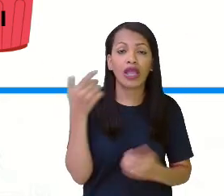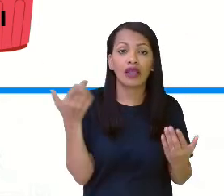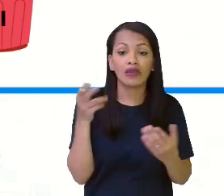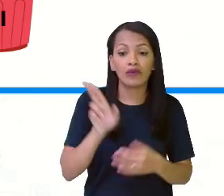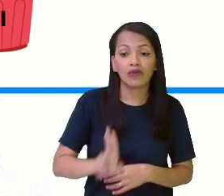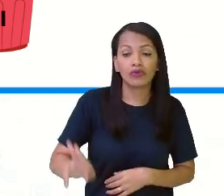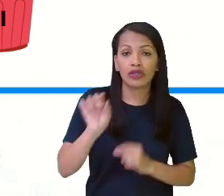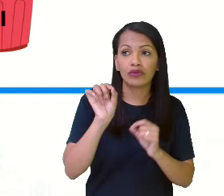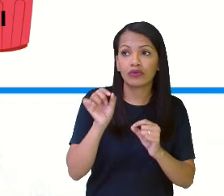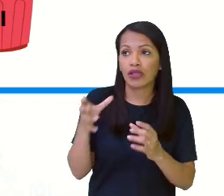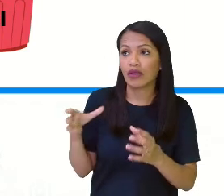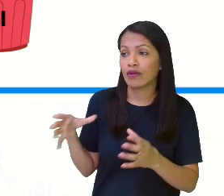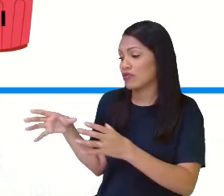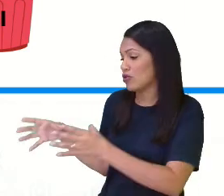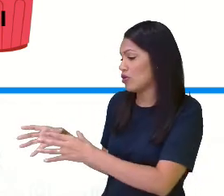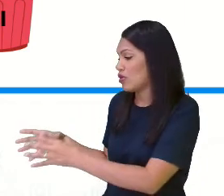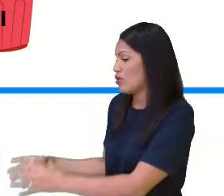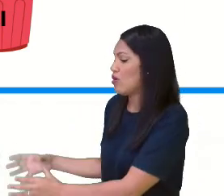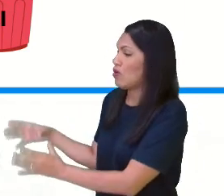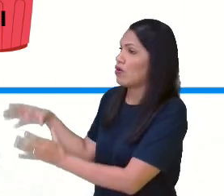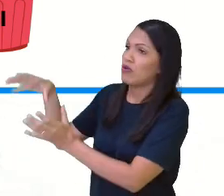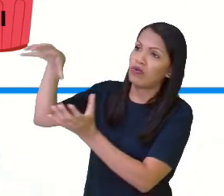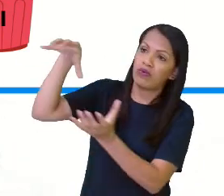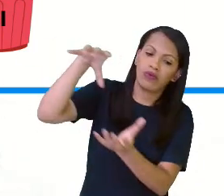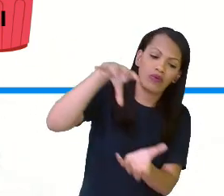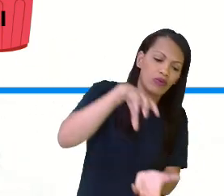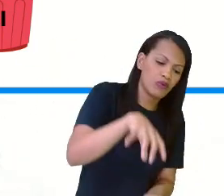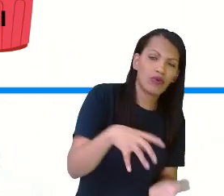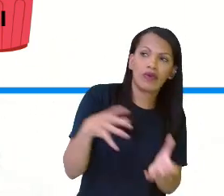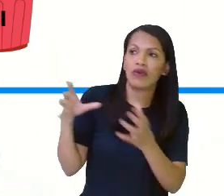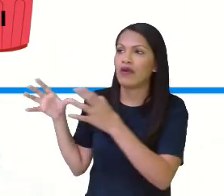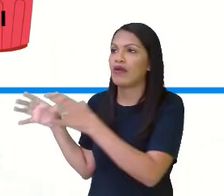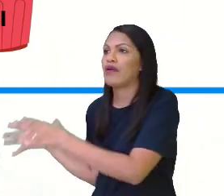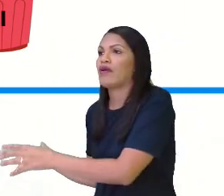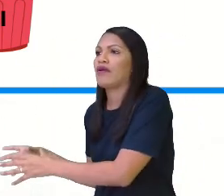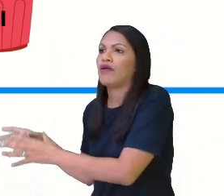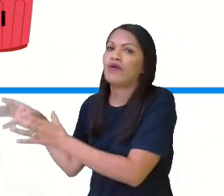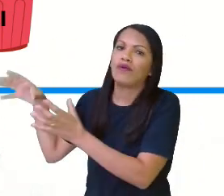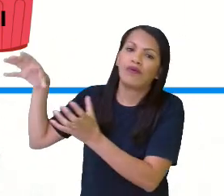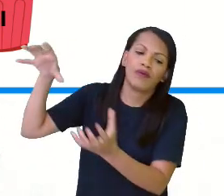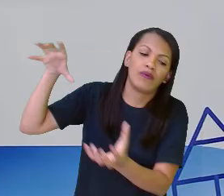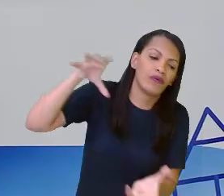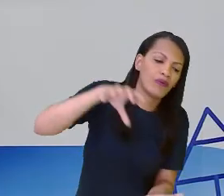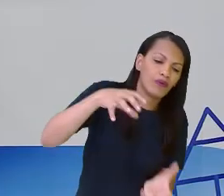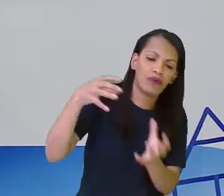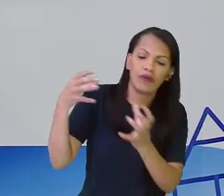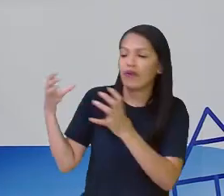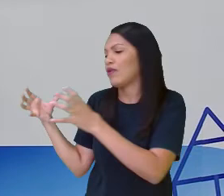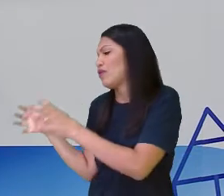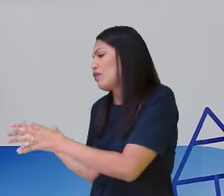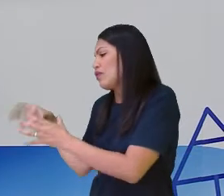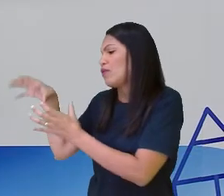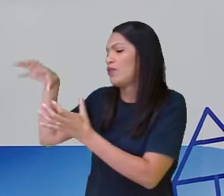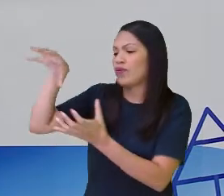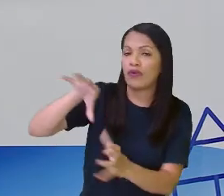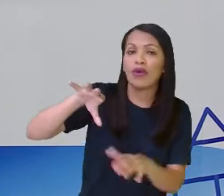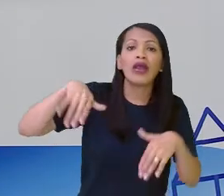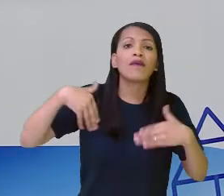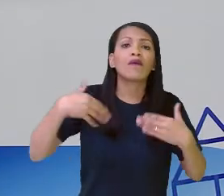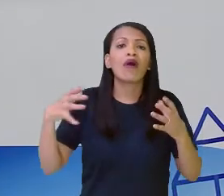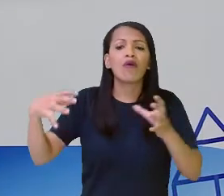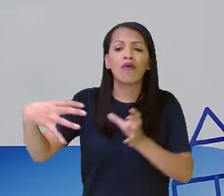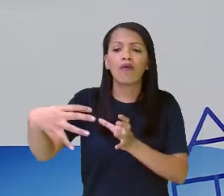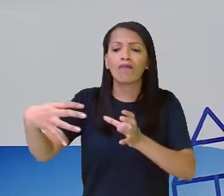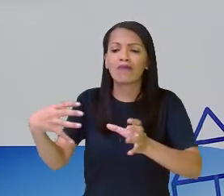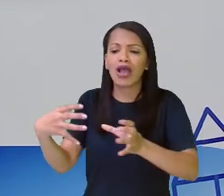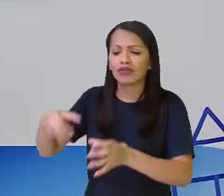Que baldes ele vai utilizar aqui? Como? Qual vai ser o processo aqui para ele encher mais